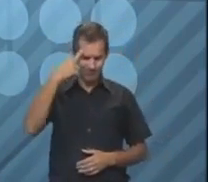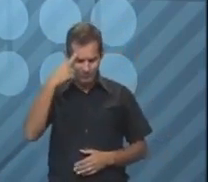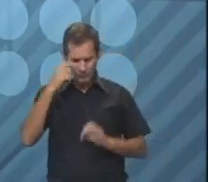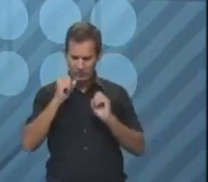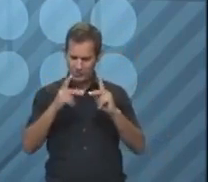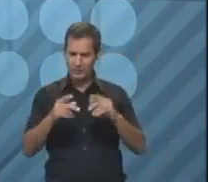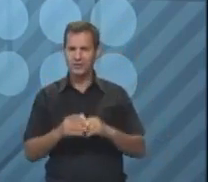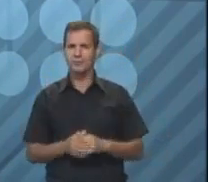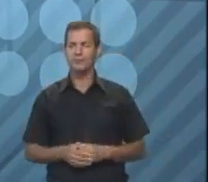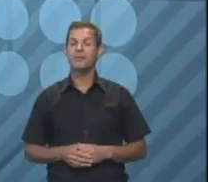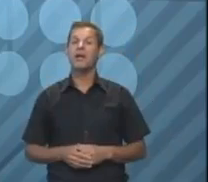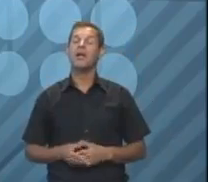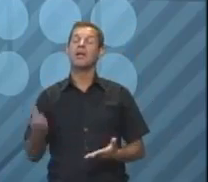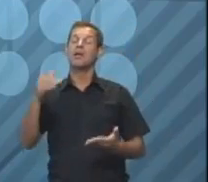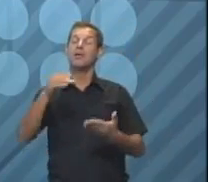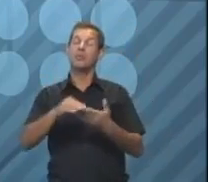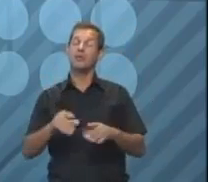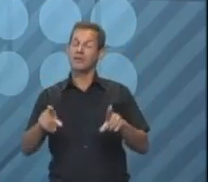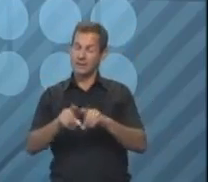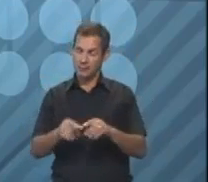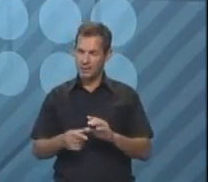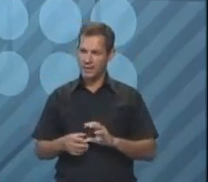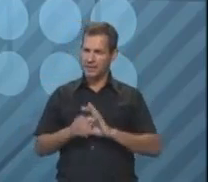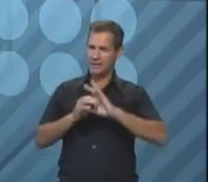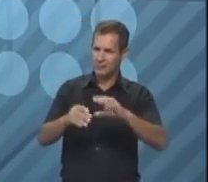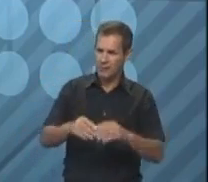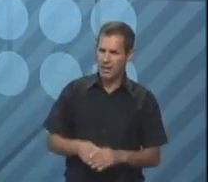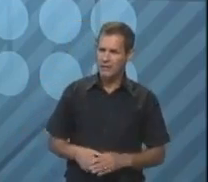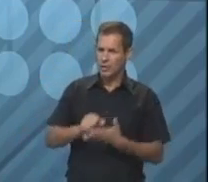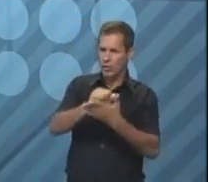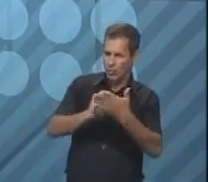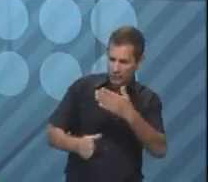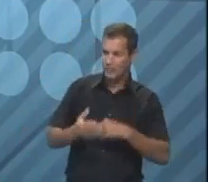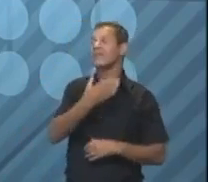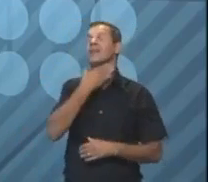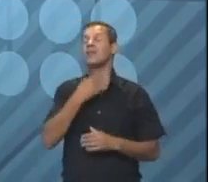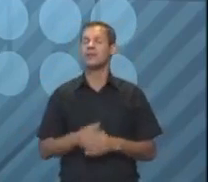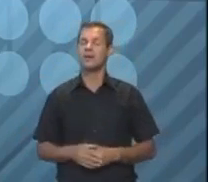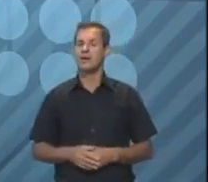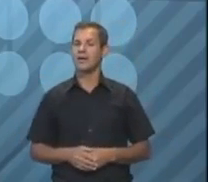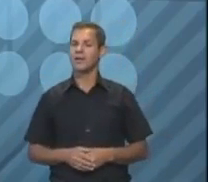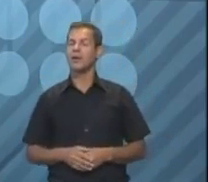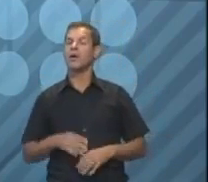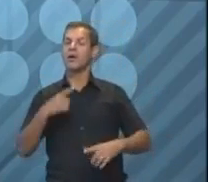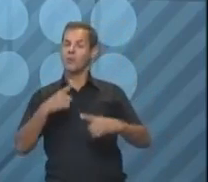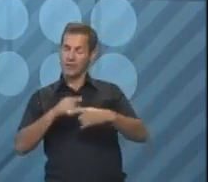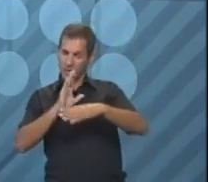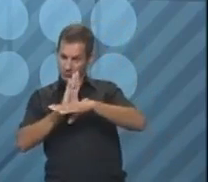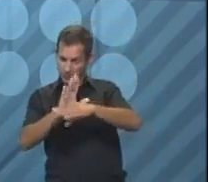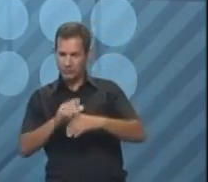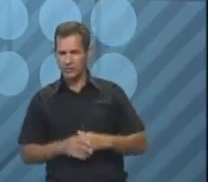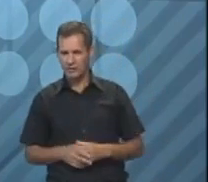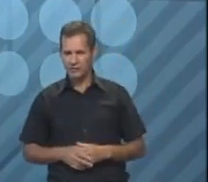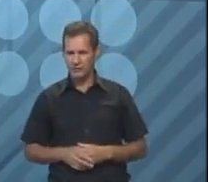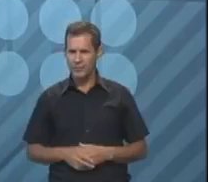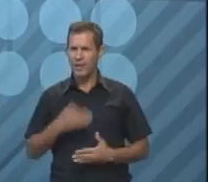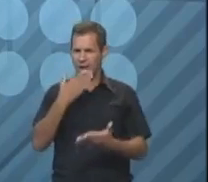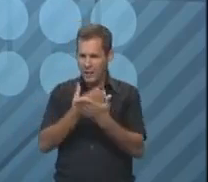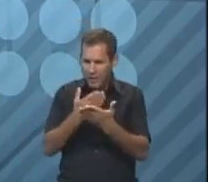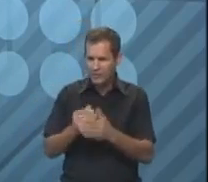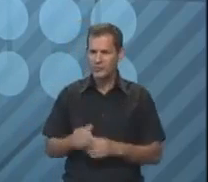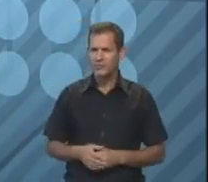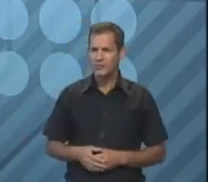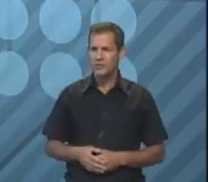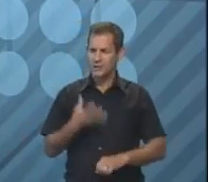essas dúvidas. E por fim, será postada uma lista de exercícios no fórum em breve para auxiliá-los aos estudos